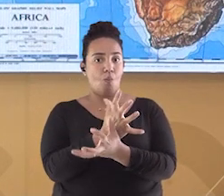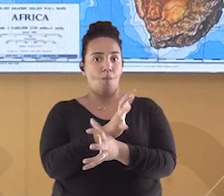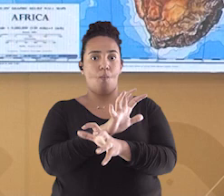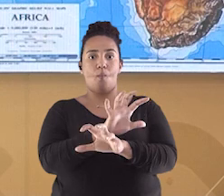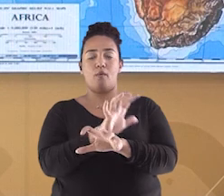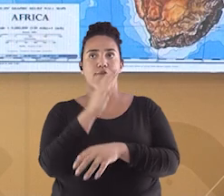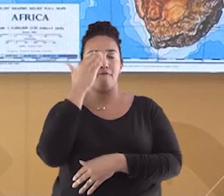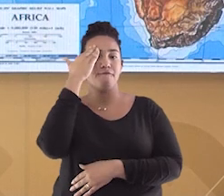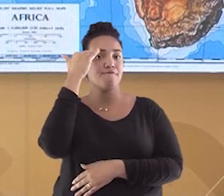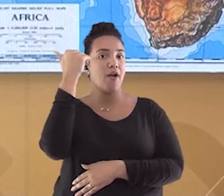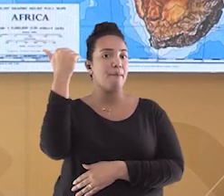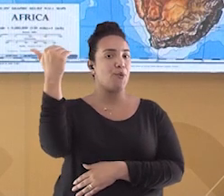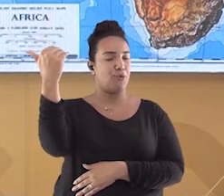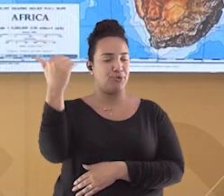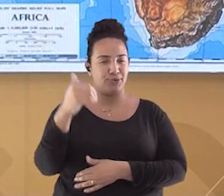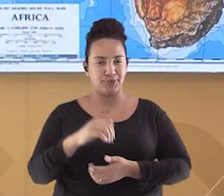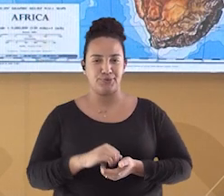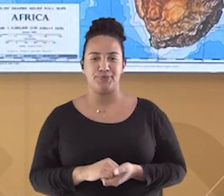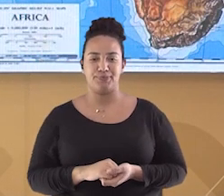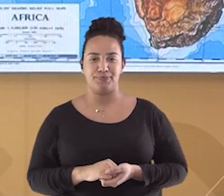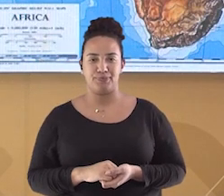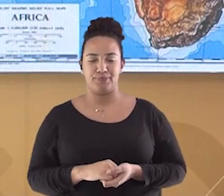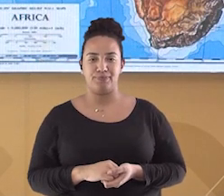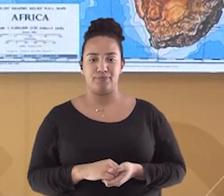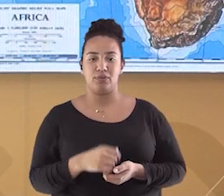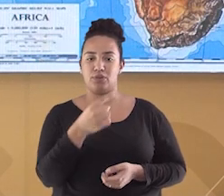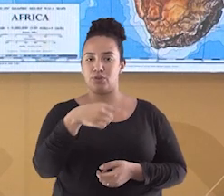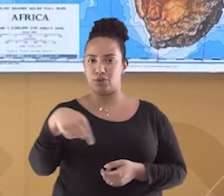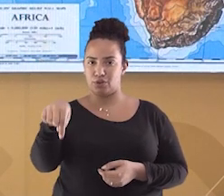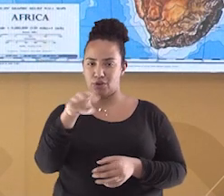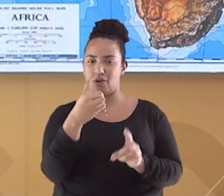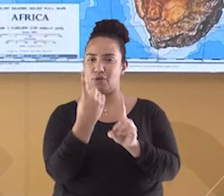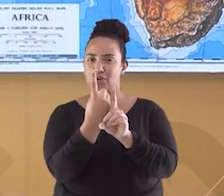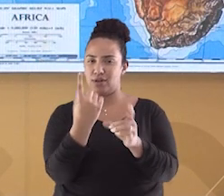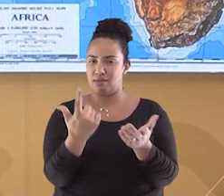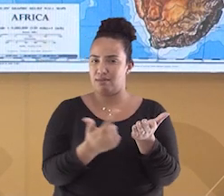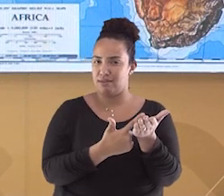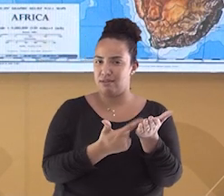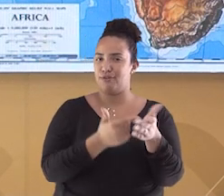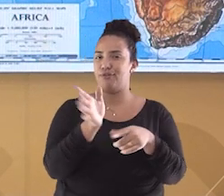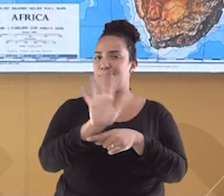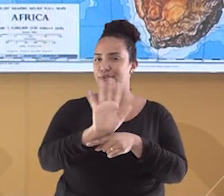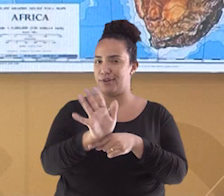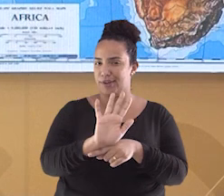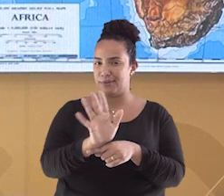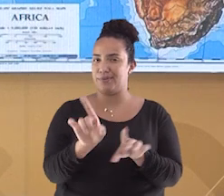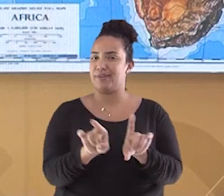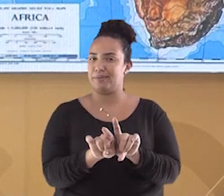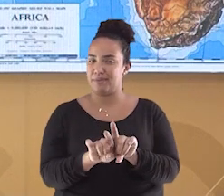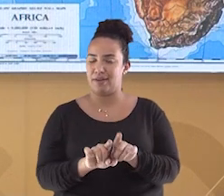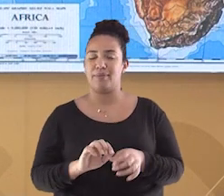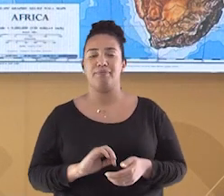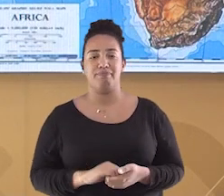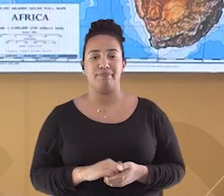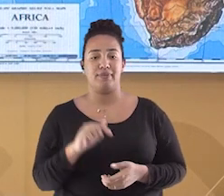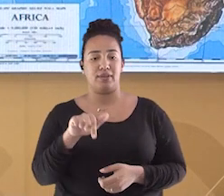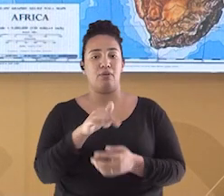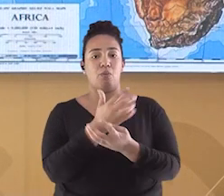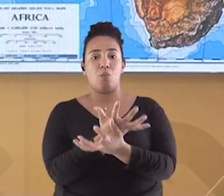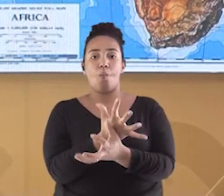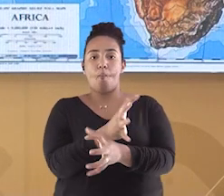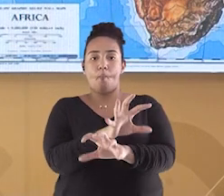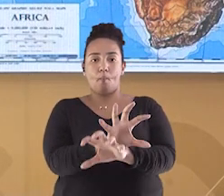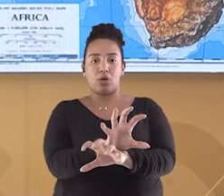desertos mais conhecidos do mundo, presentes em muitos livros e filmes. Sim, é o deserto do